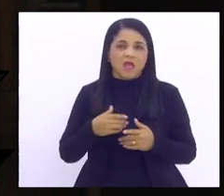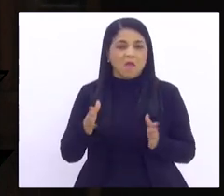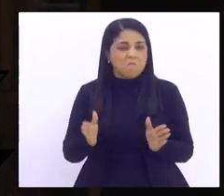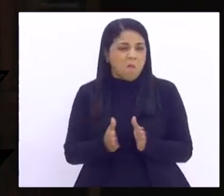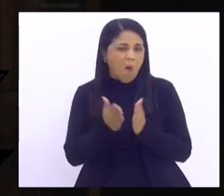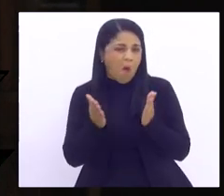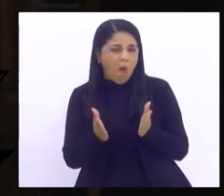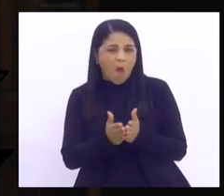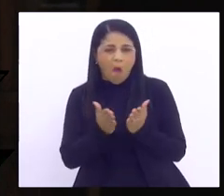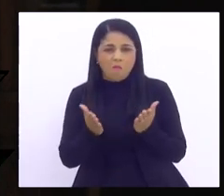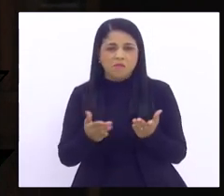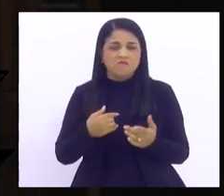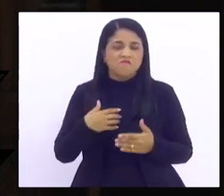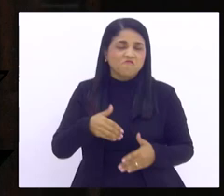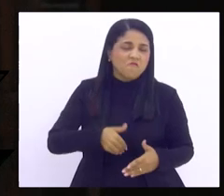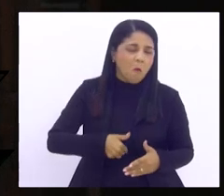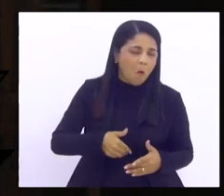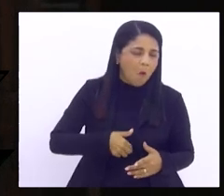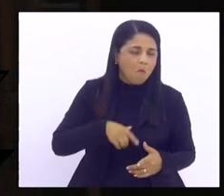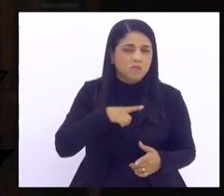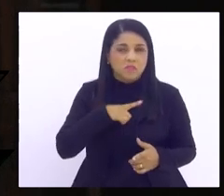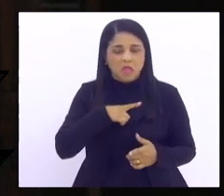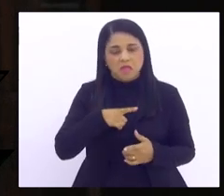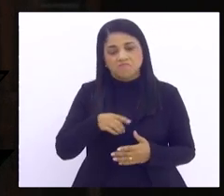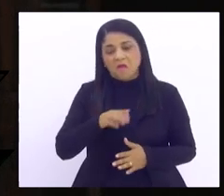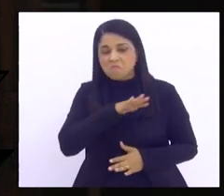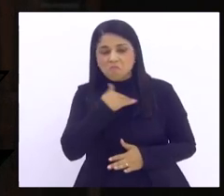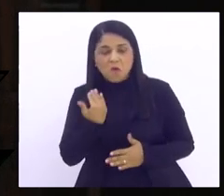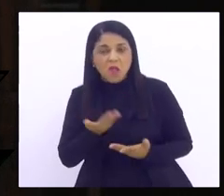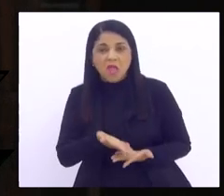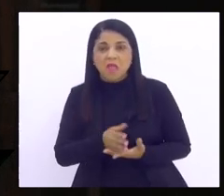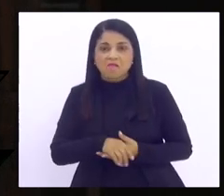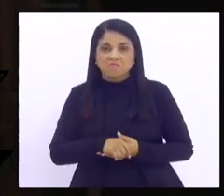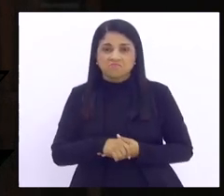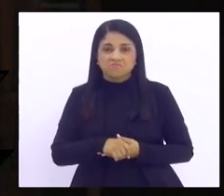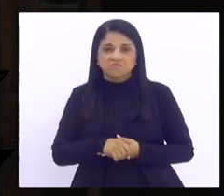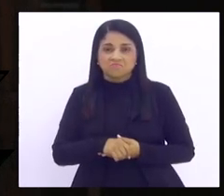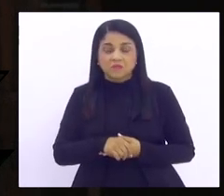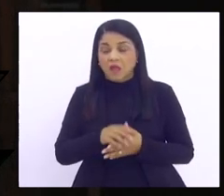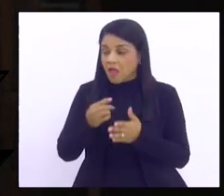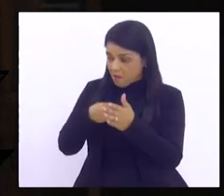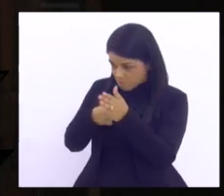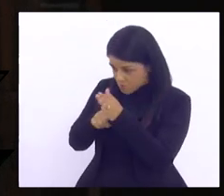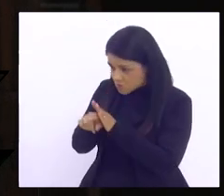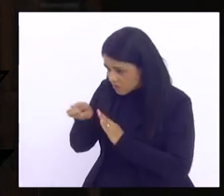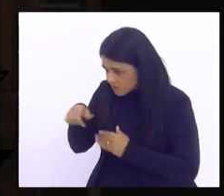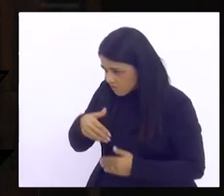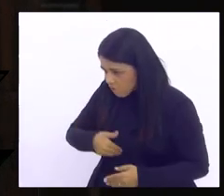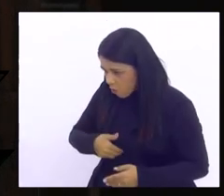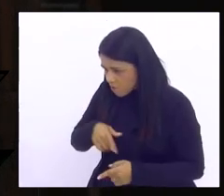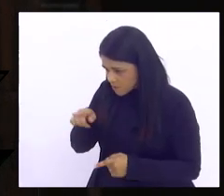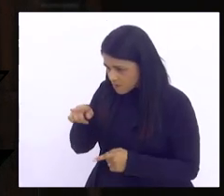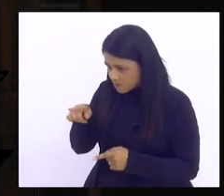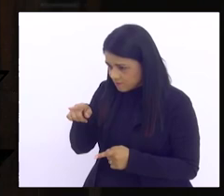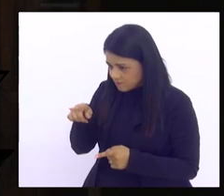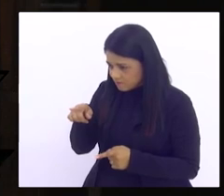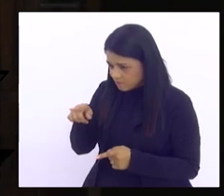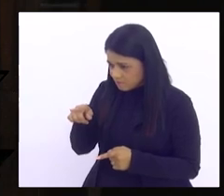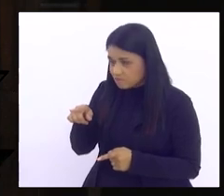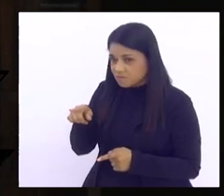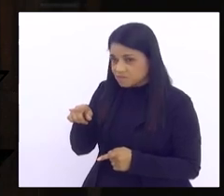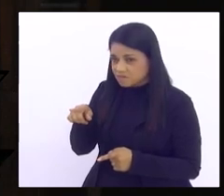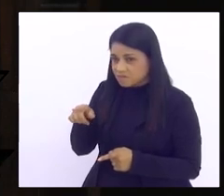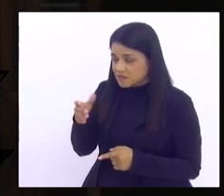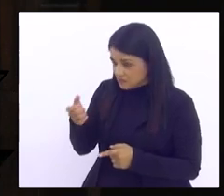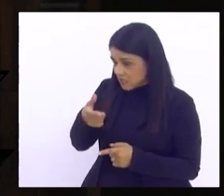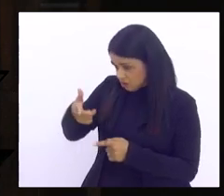pobre, ele vai passar fome, então melhor ele morrer. Pergunte para alguém que está passando fome, escuta, você está contente? Não, quer